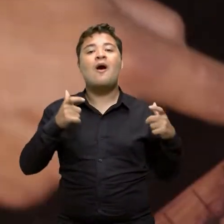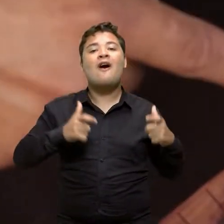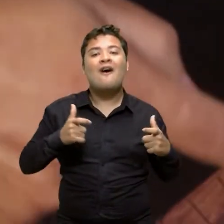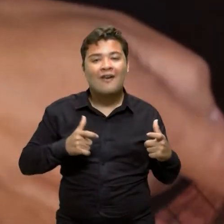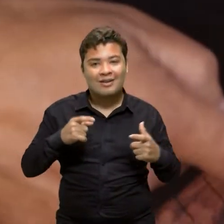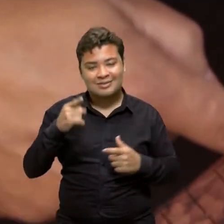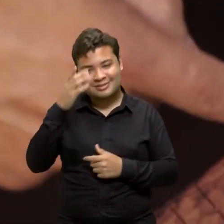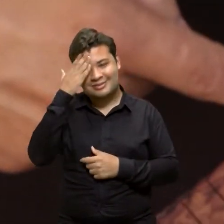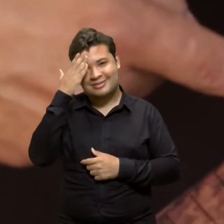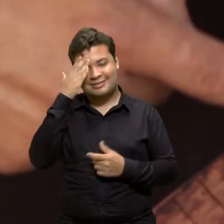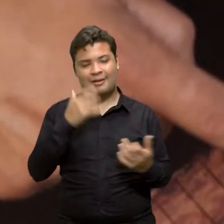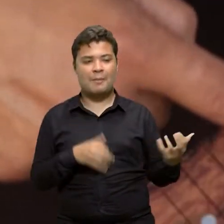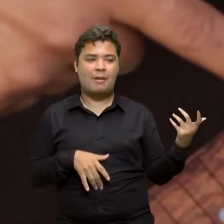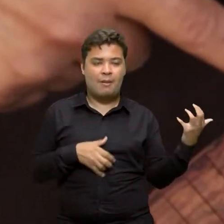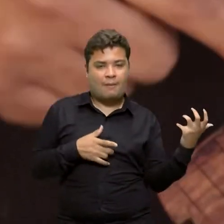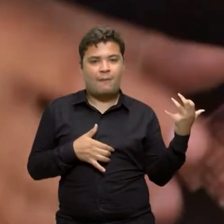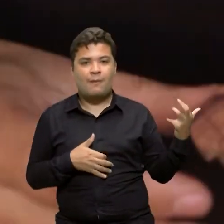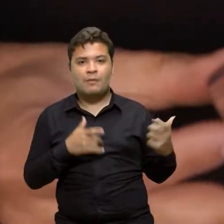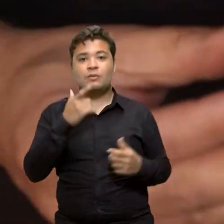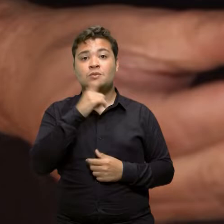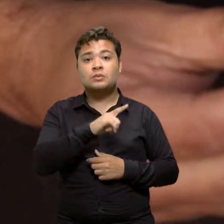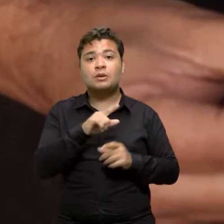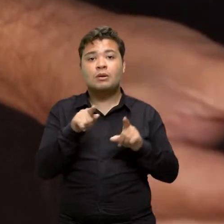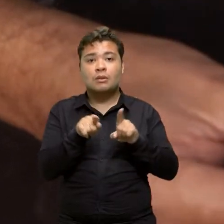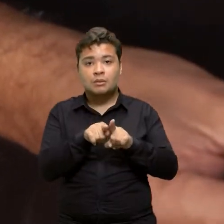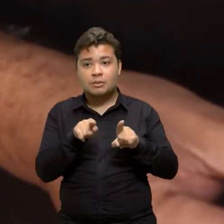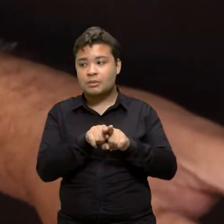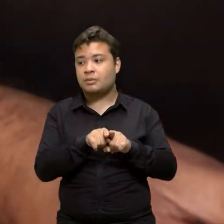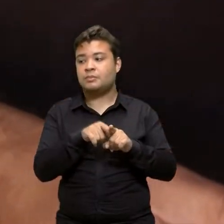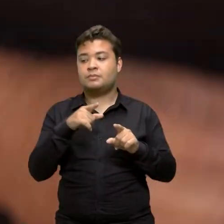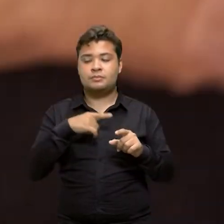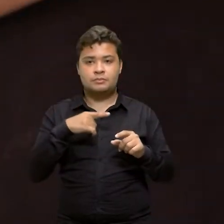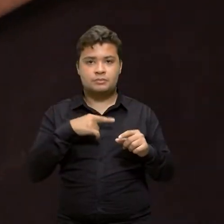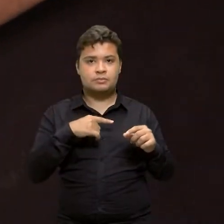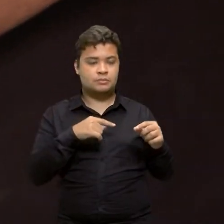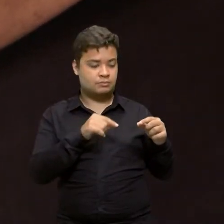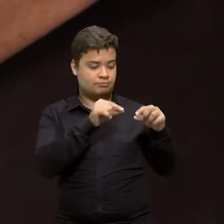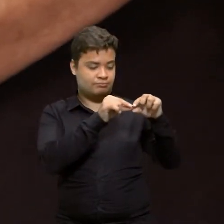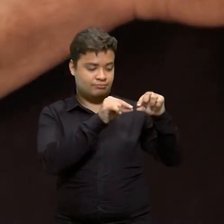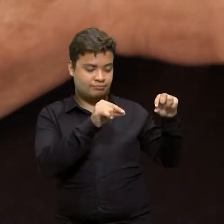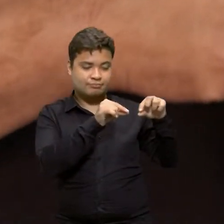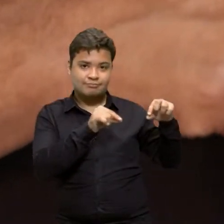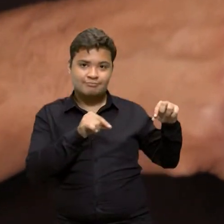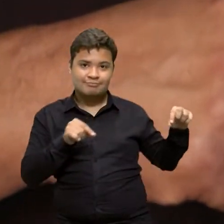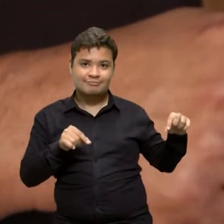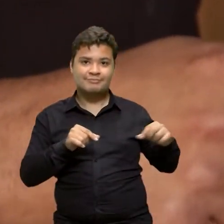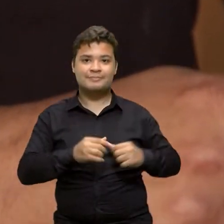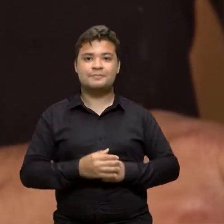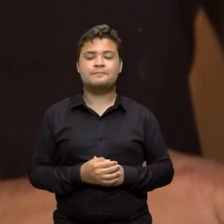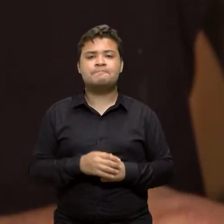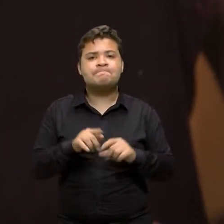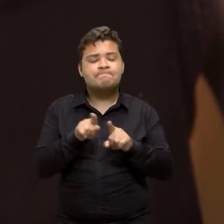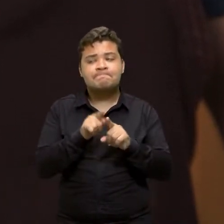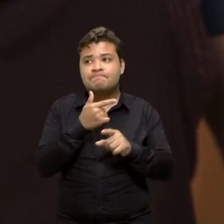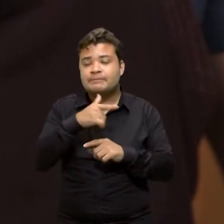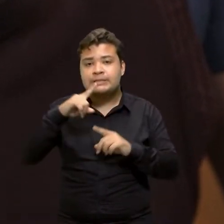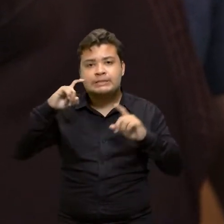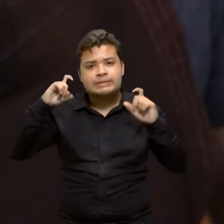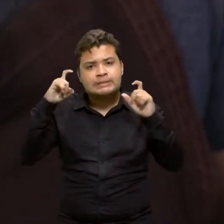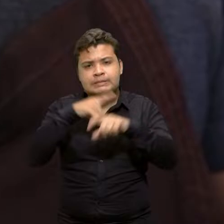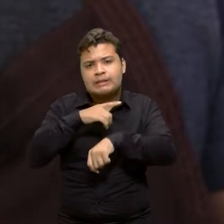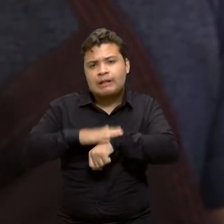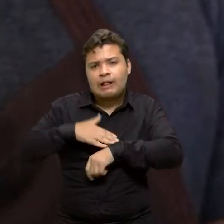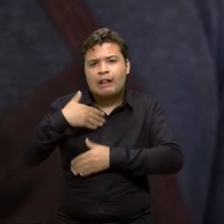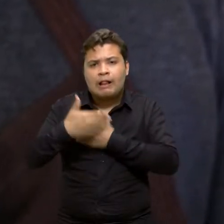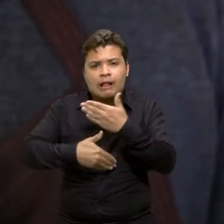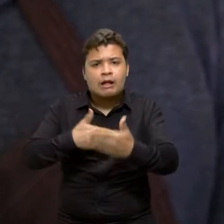né, na guitarra. E as marcações também nas laterais. E uma parte mais complicada, assim, que toma mais tempo,